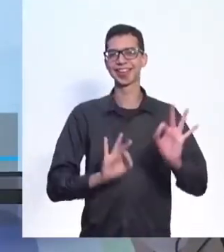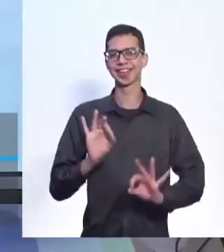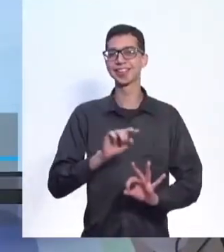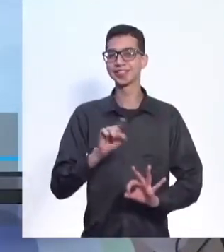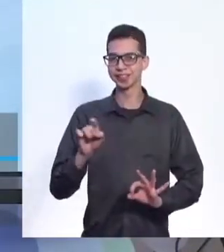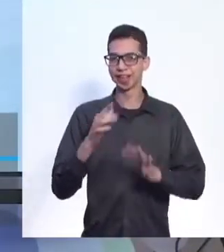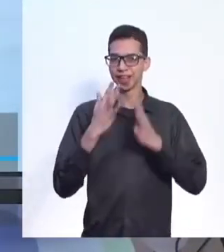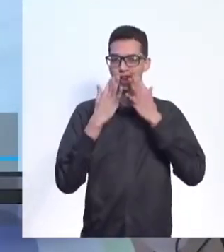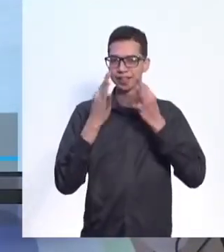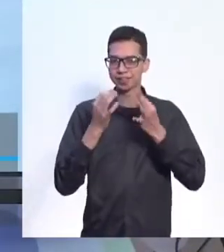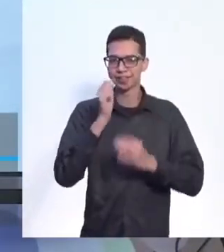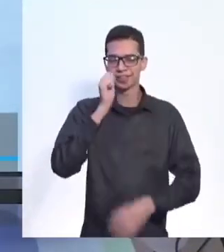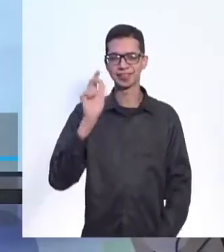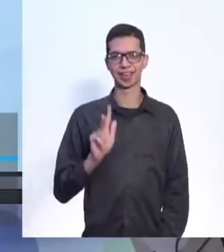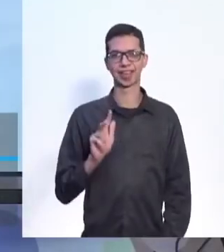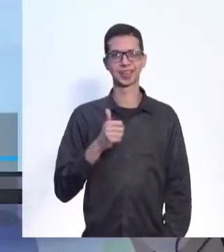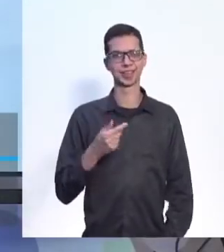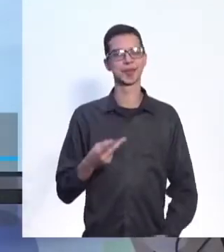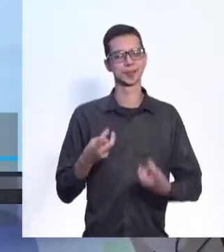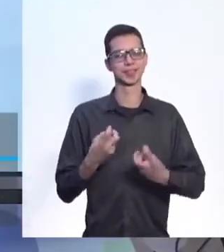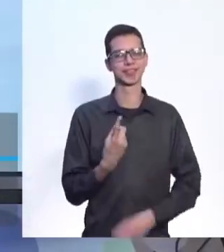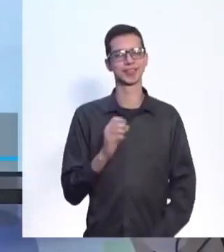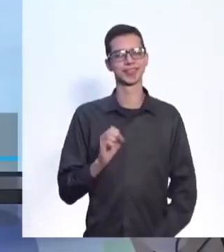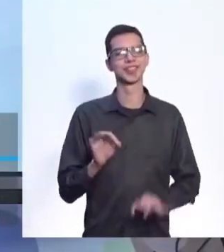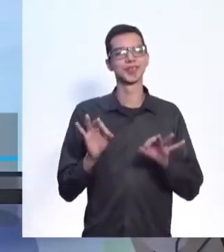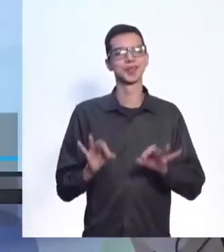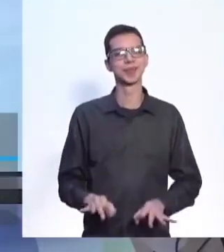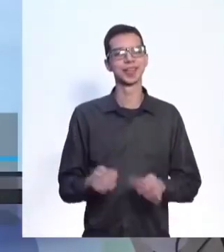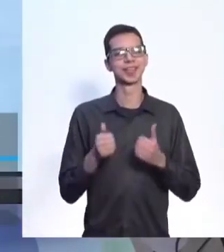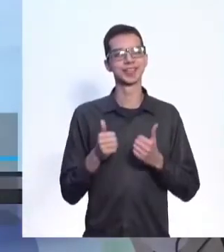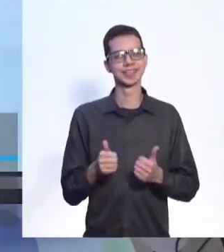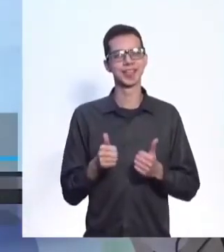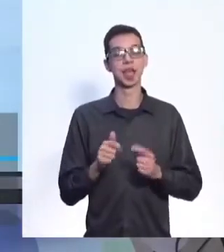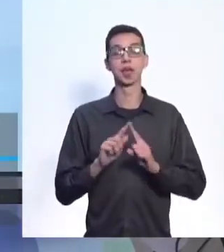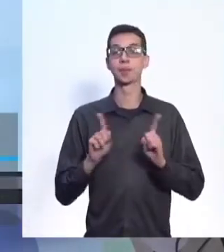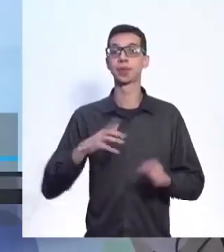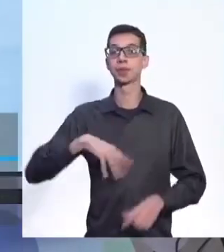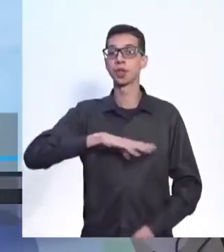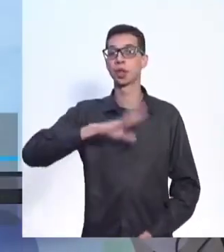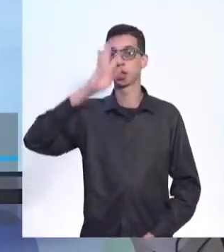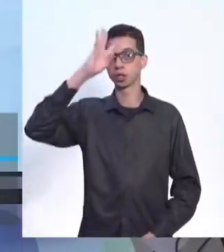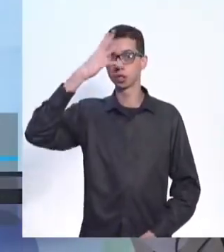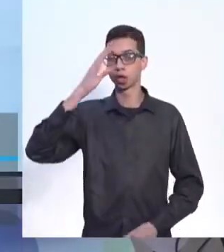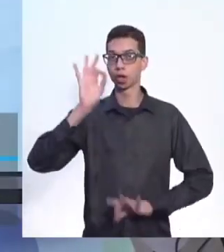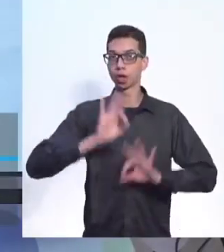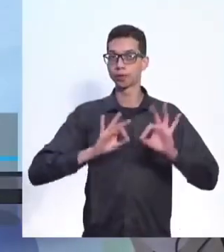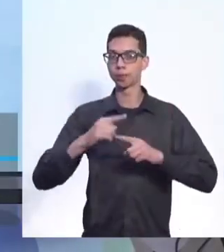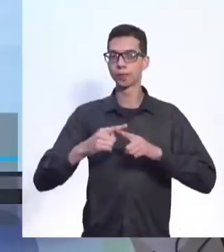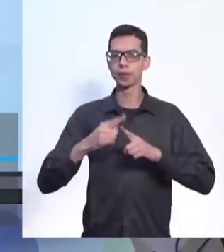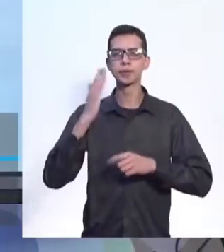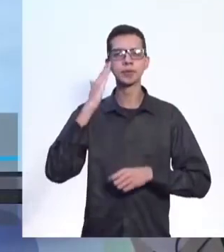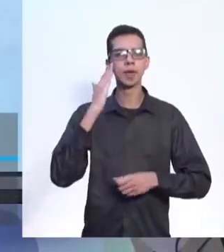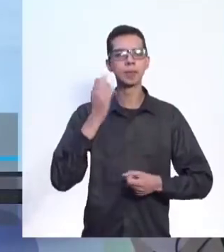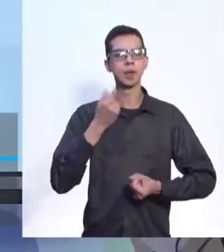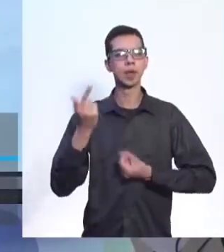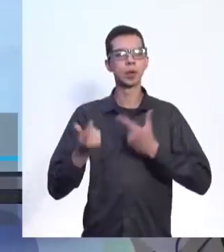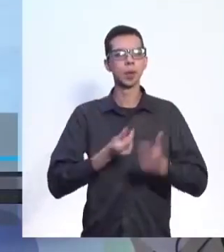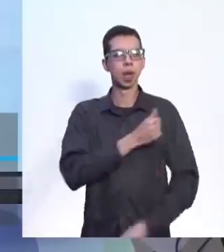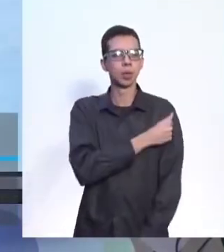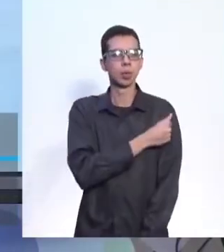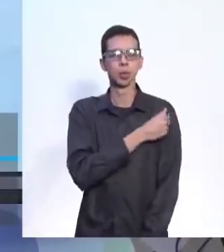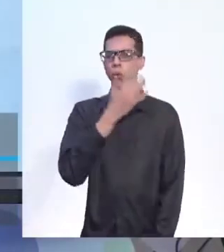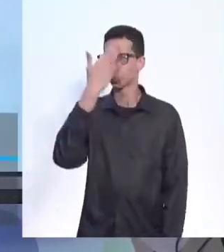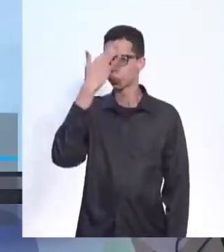viu que ia dar 120 mesmo, né, pessoal? Mas vamos resolver, porque a gente sabe que nós temos ainda alguns alunos que não estão entendendo.